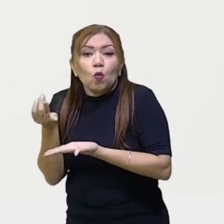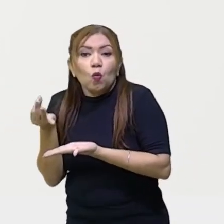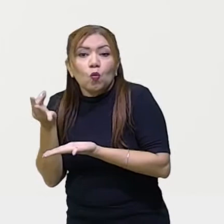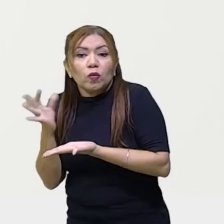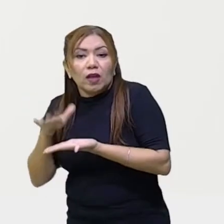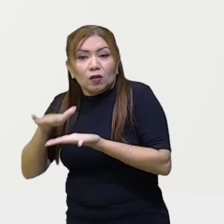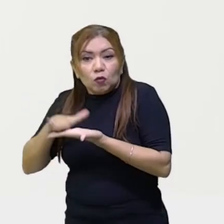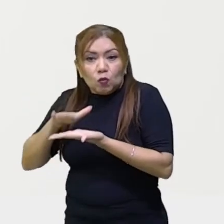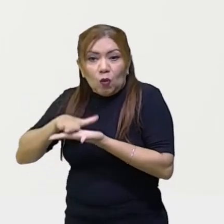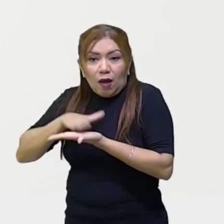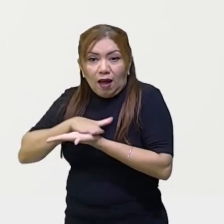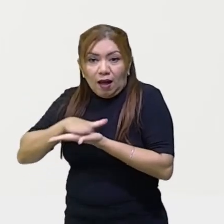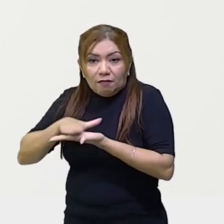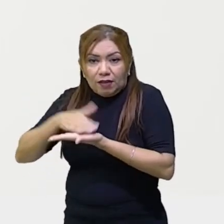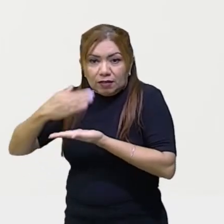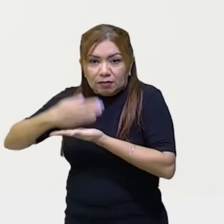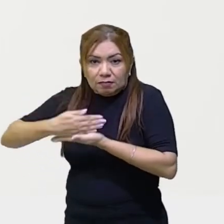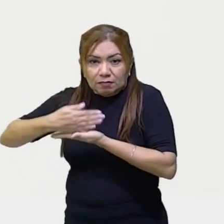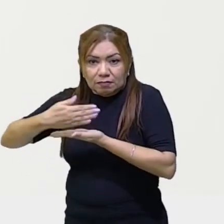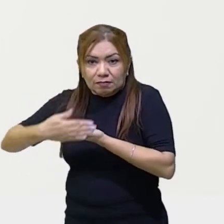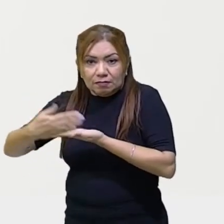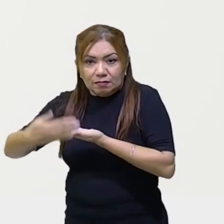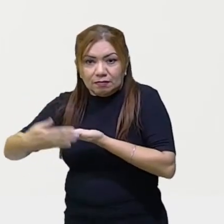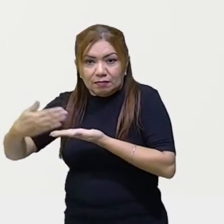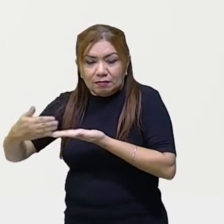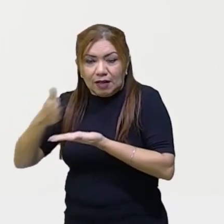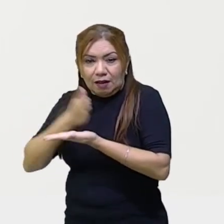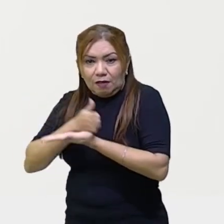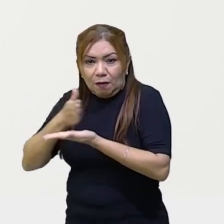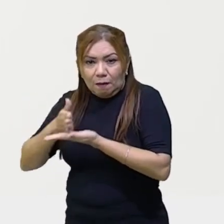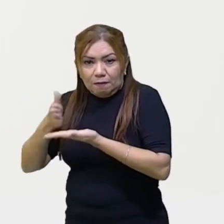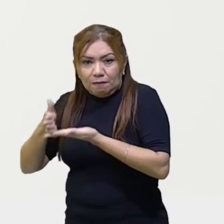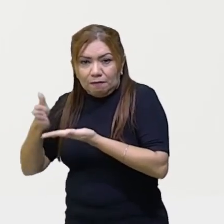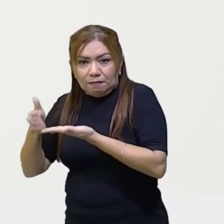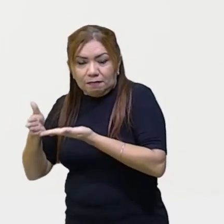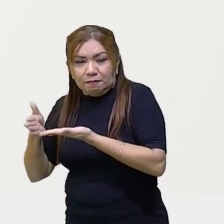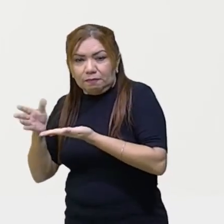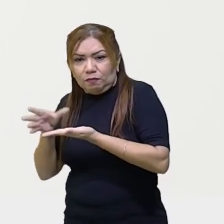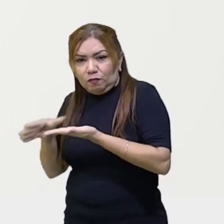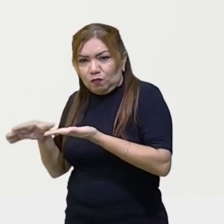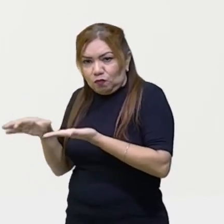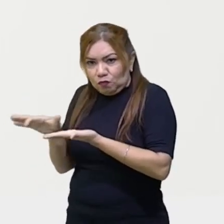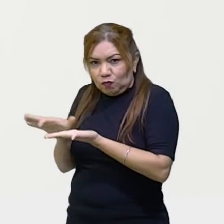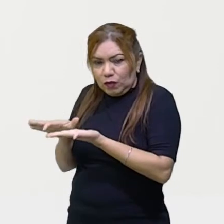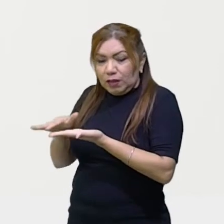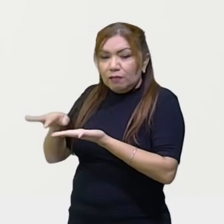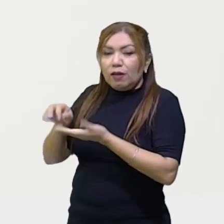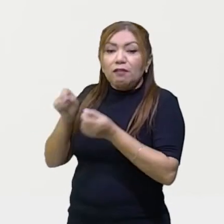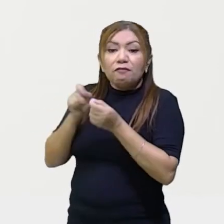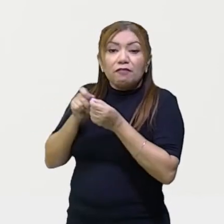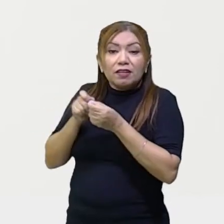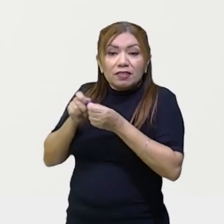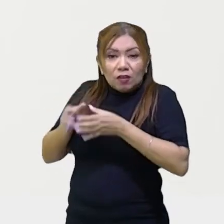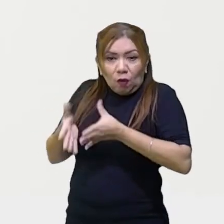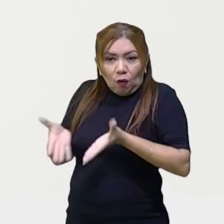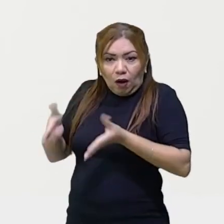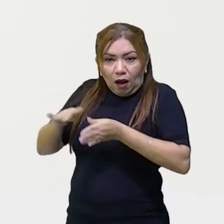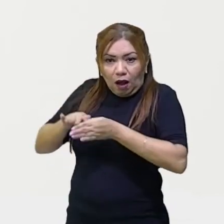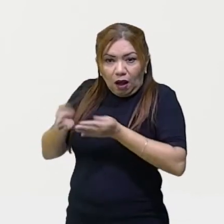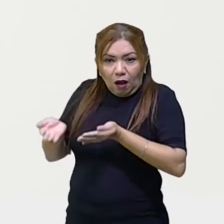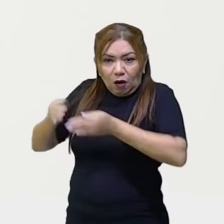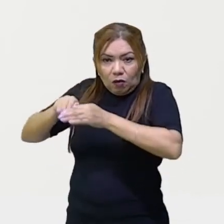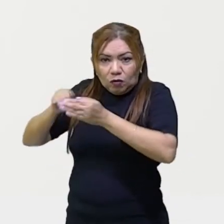seis Faces são seis partes que vão formar esse poliedro